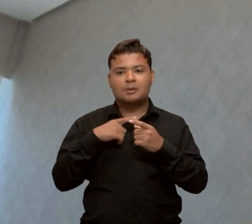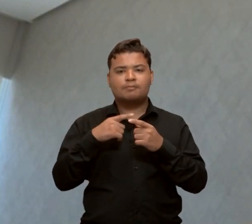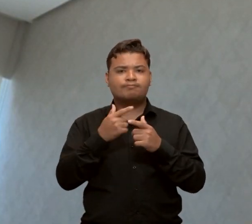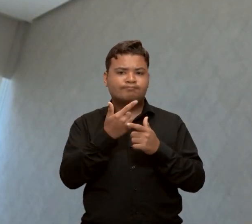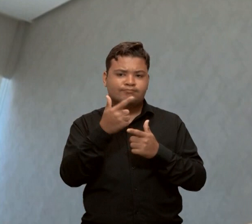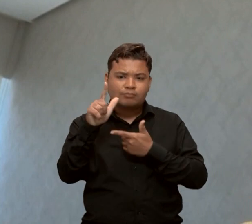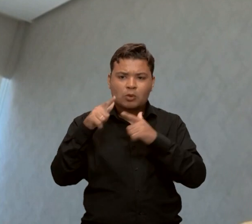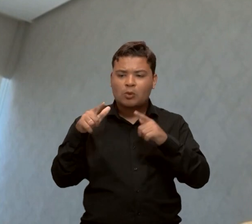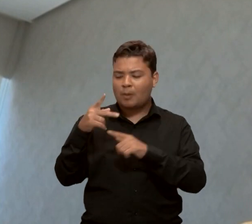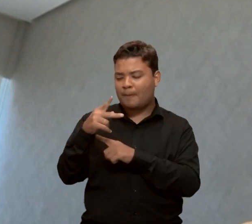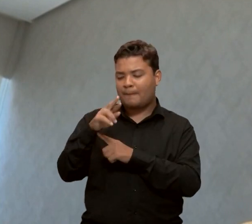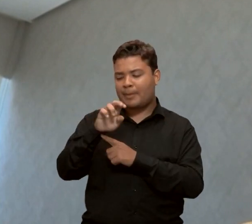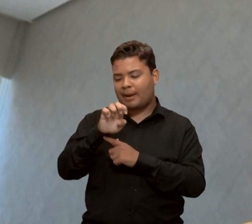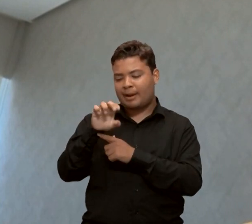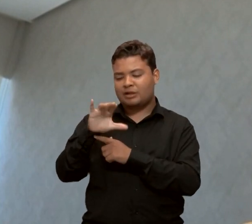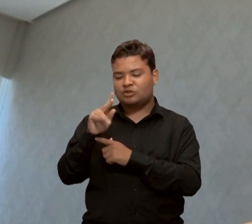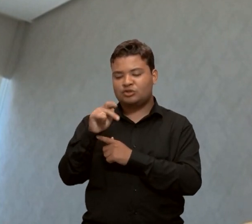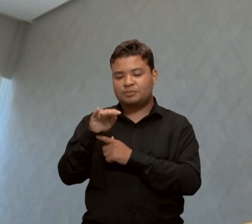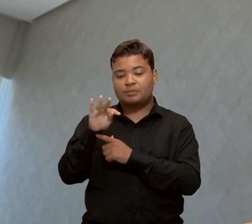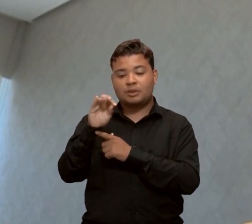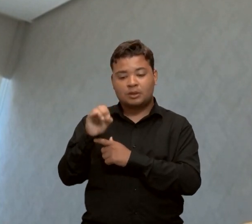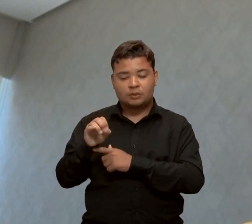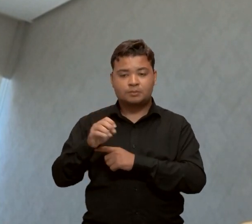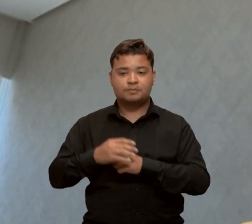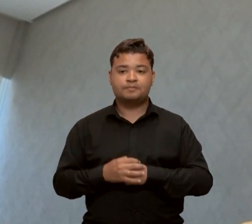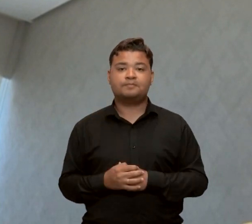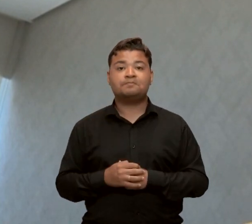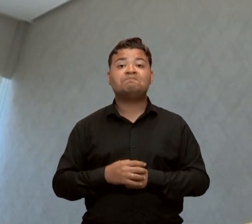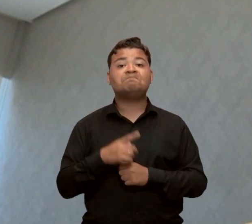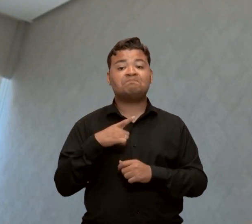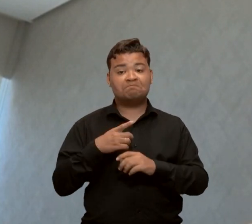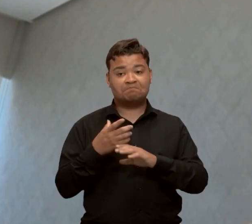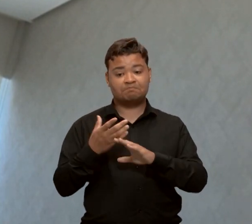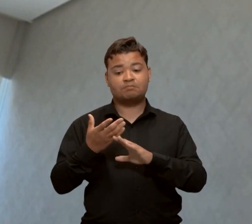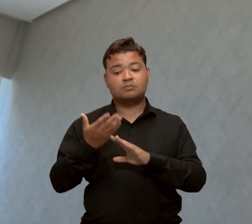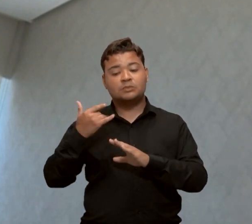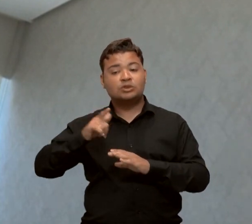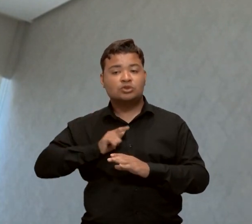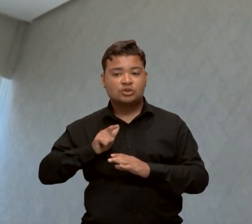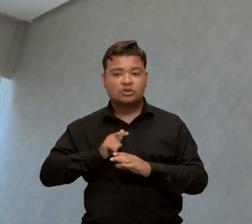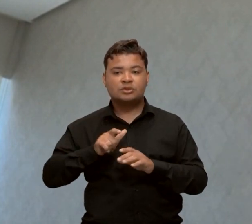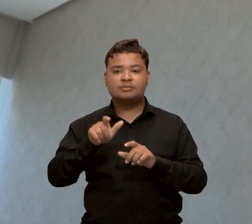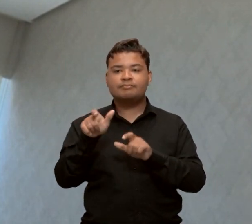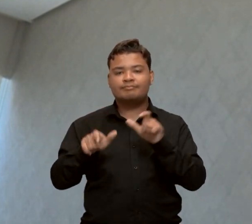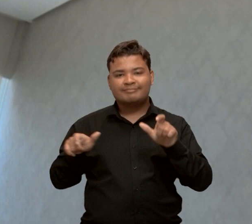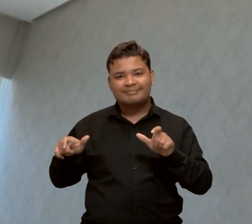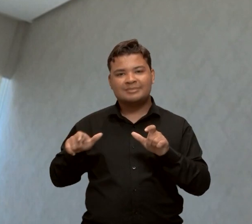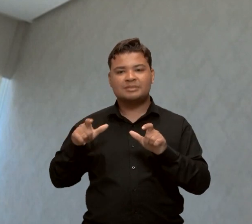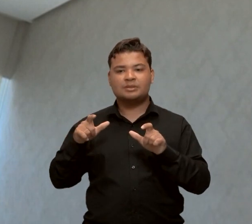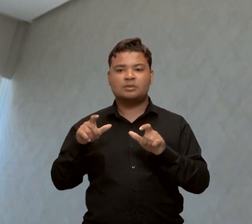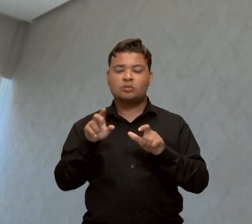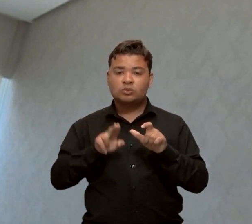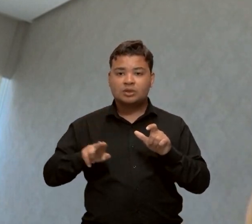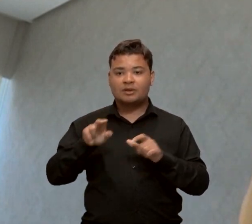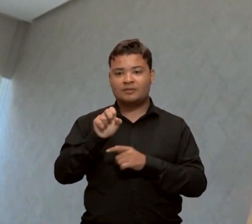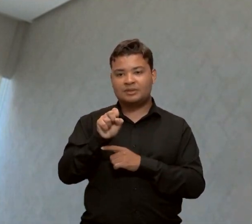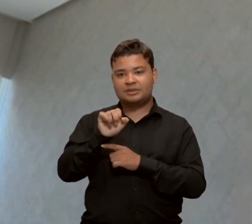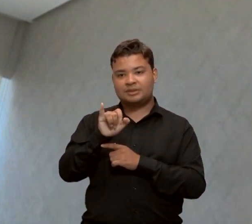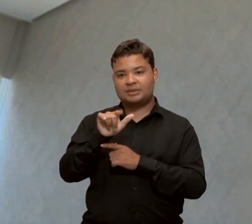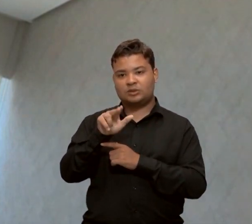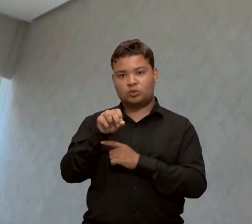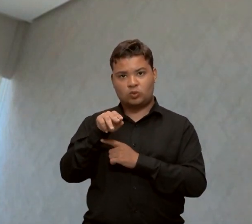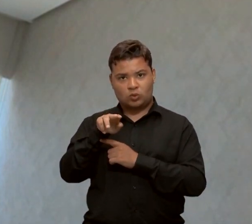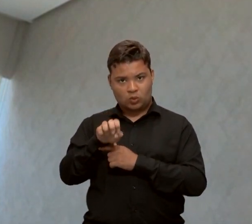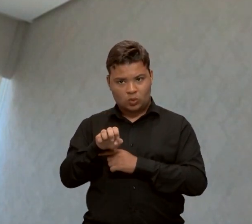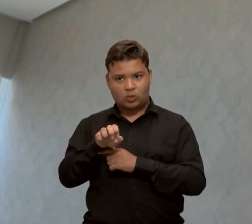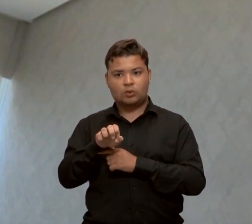Então nós tínhamos uma geração de pacientes que se submetiam a silicone e PMMA,